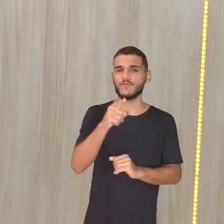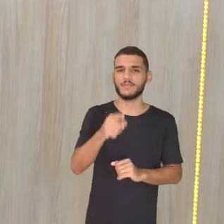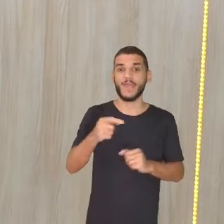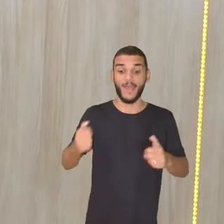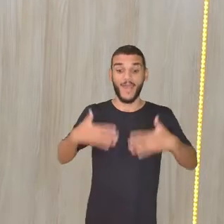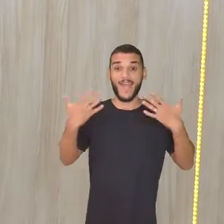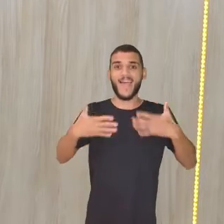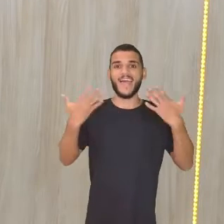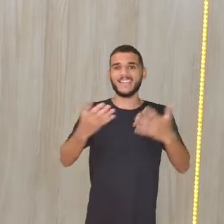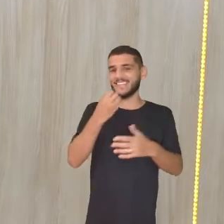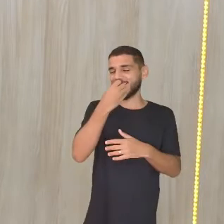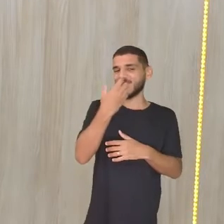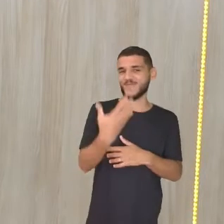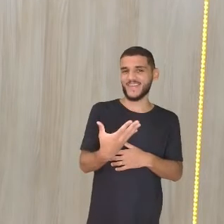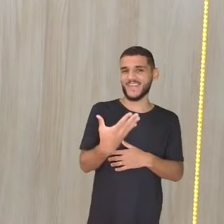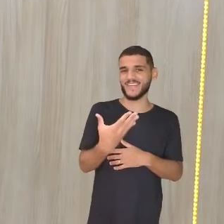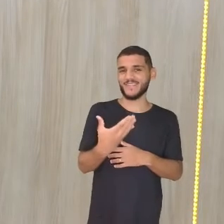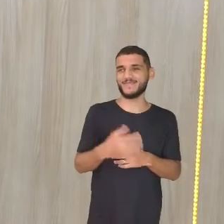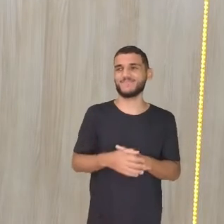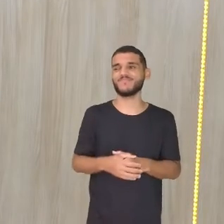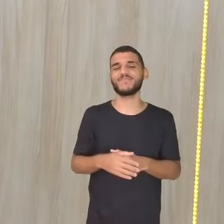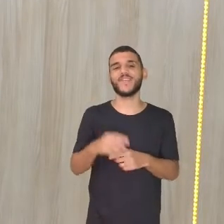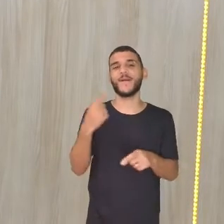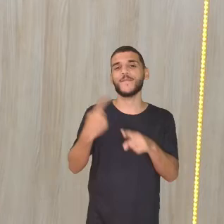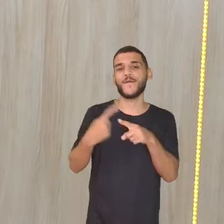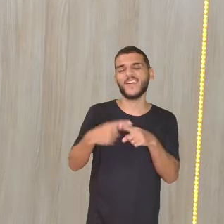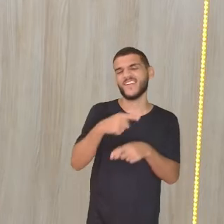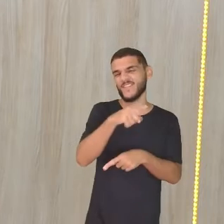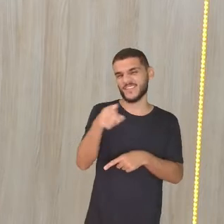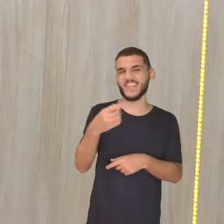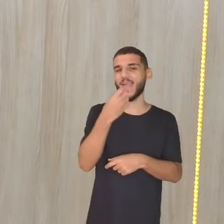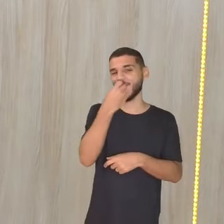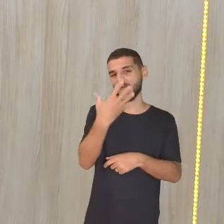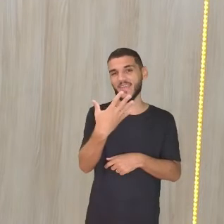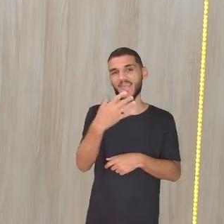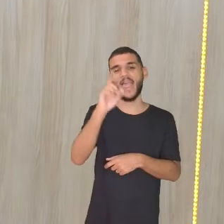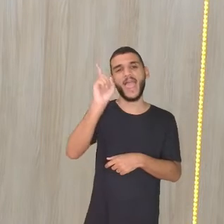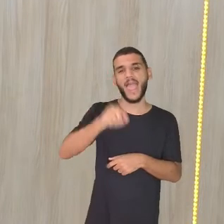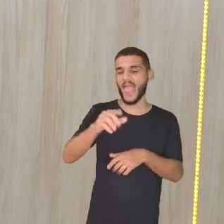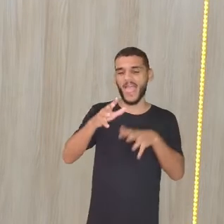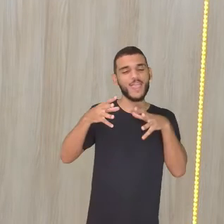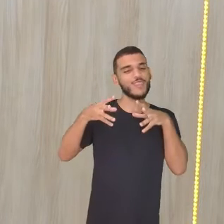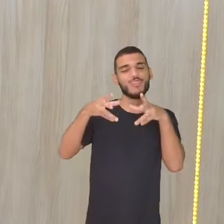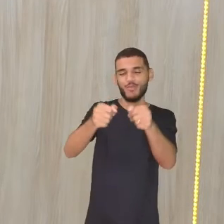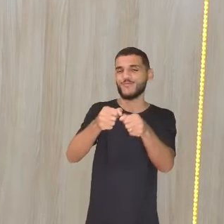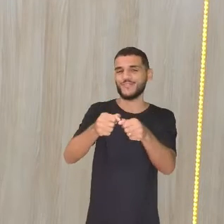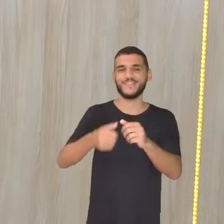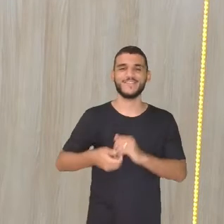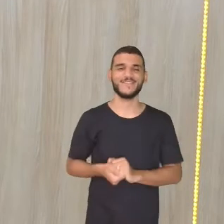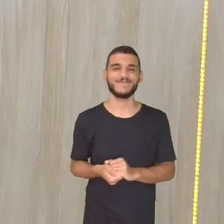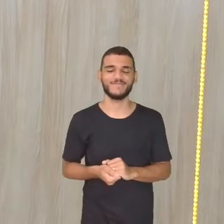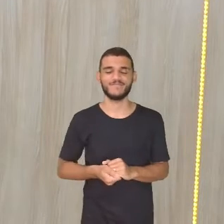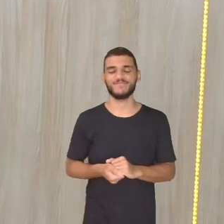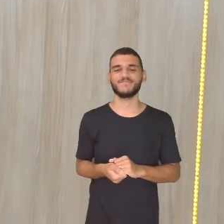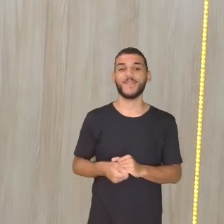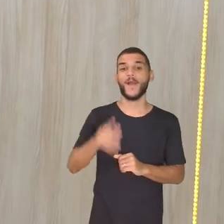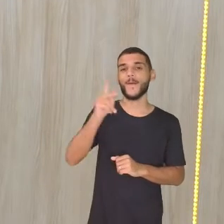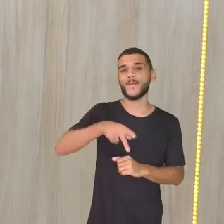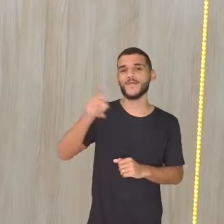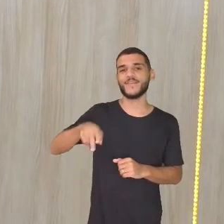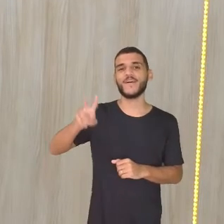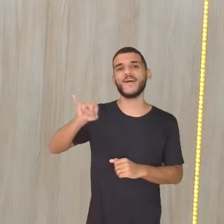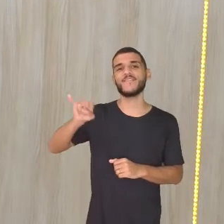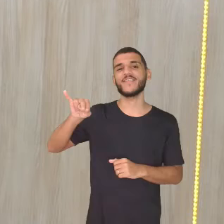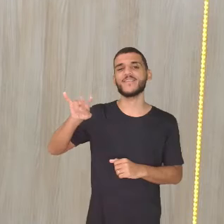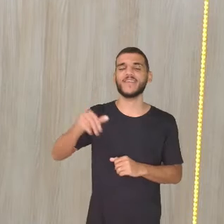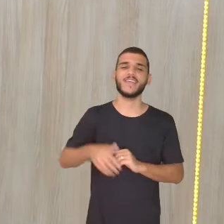estar bem. O seu bem-estar é tudo, tá? Neste dia. Então, professora Vivi, dá o Oh, seu alô